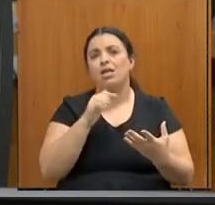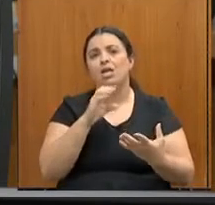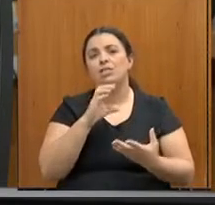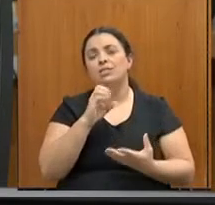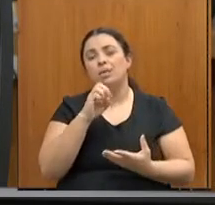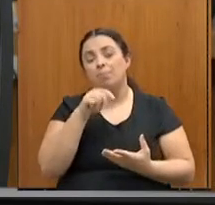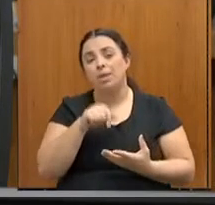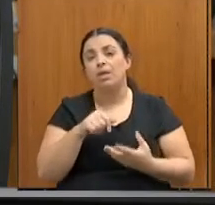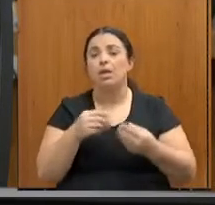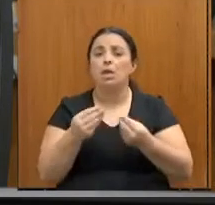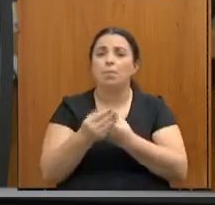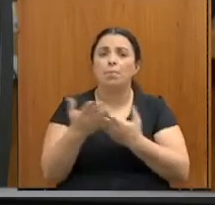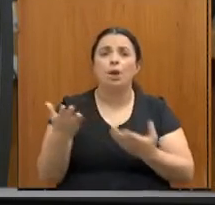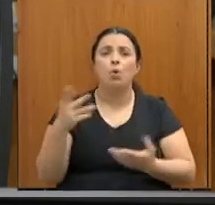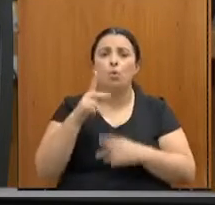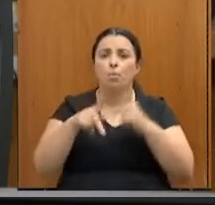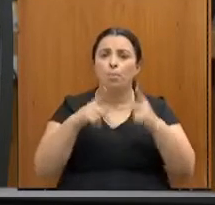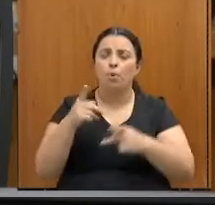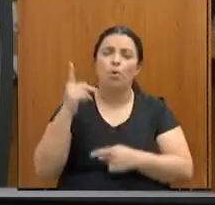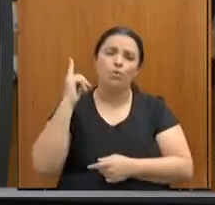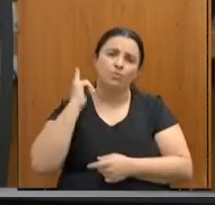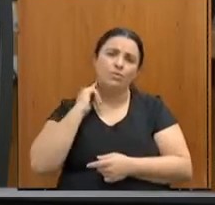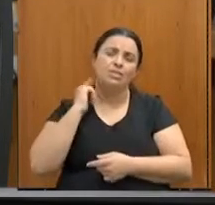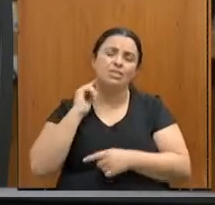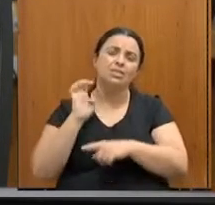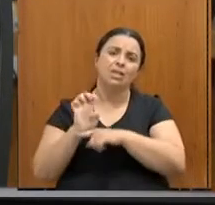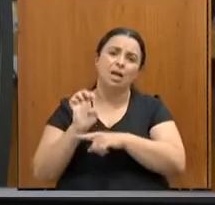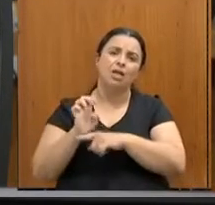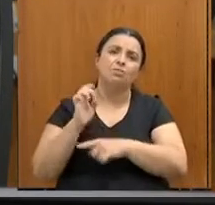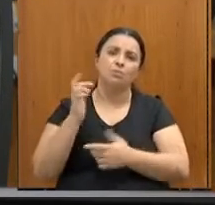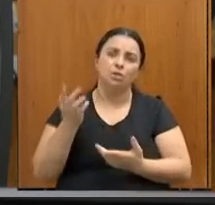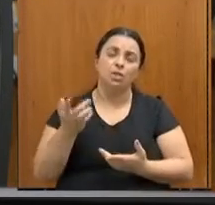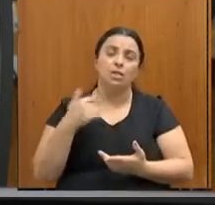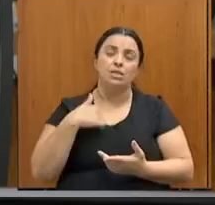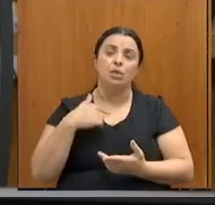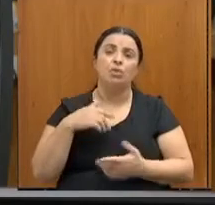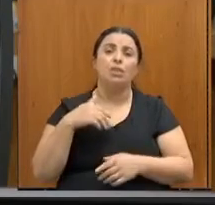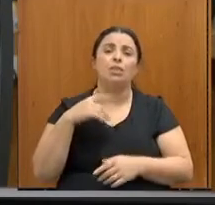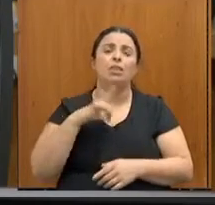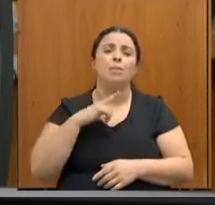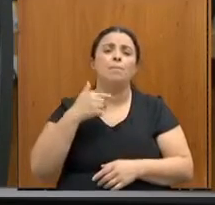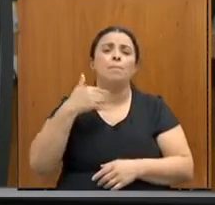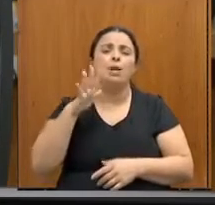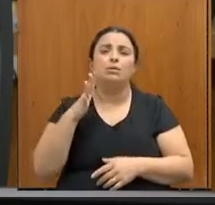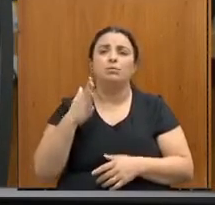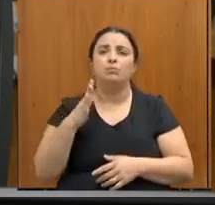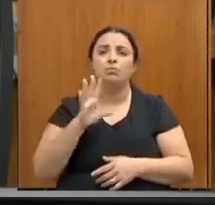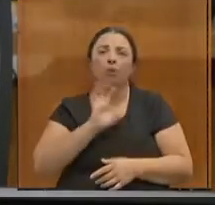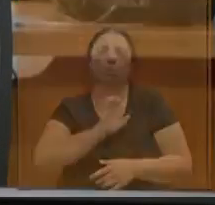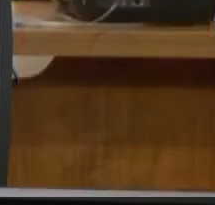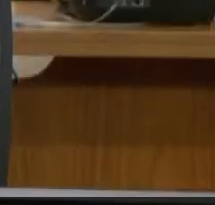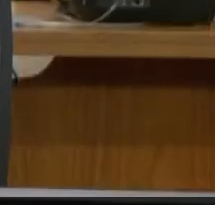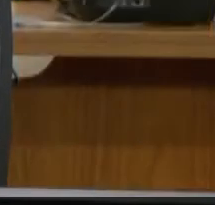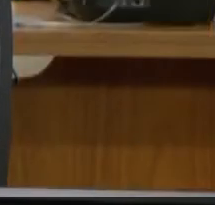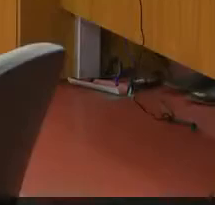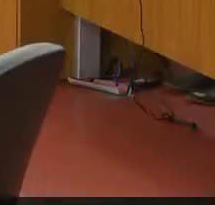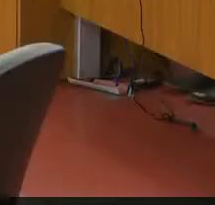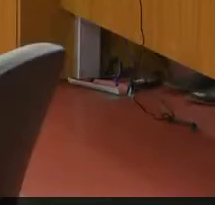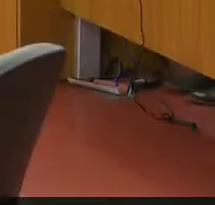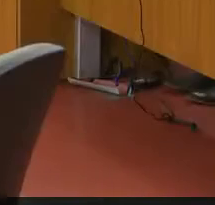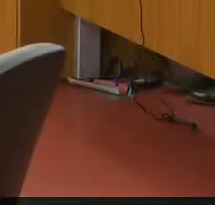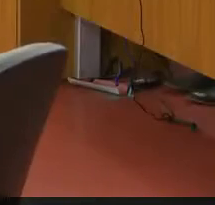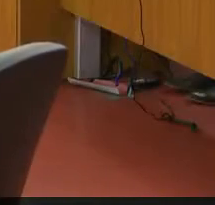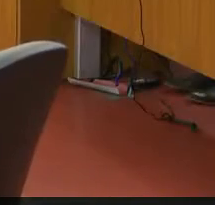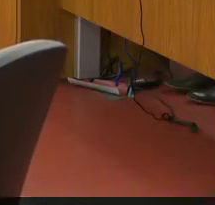para esse estado que eu realmente tenho sim o máximo possível de admirar E aí a subir seus